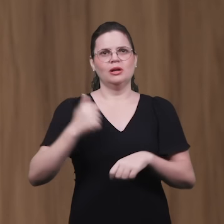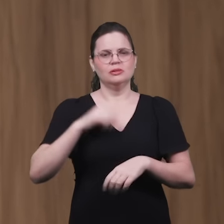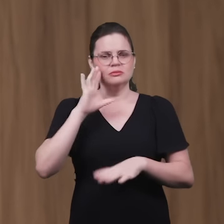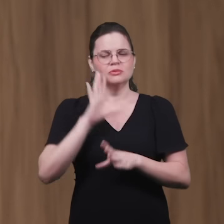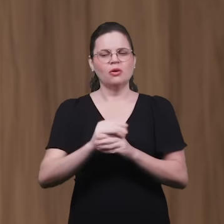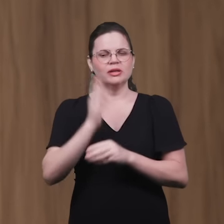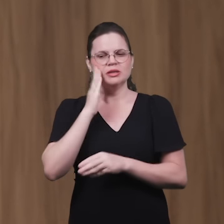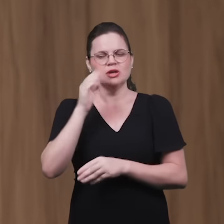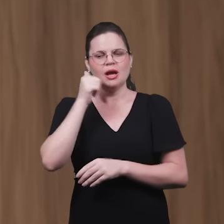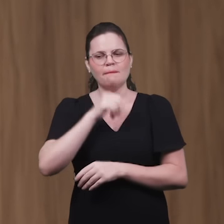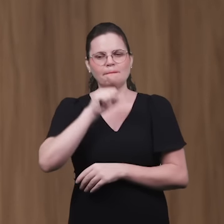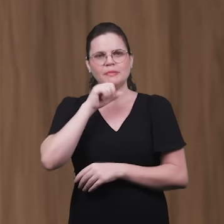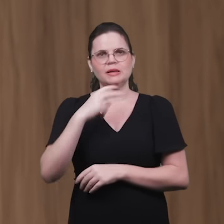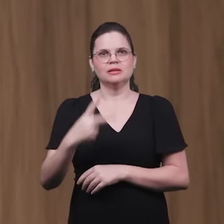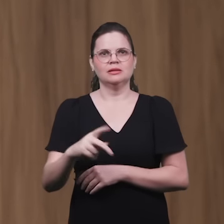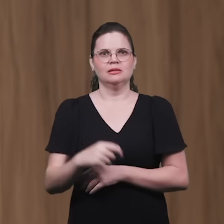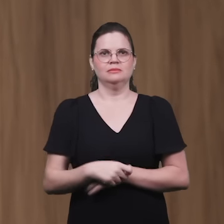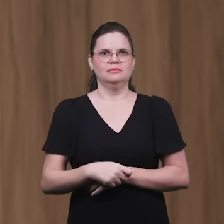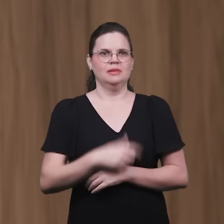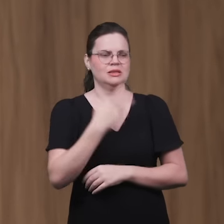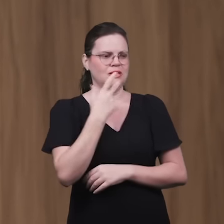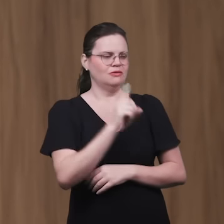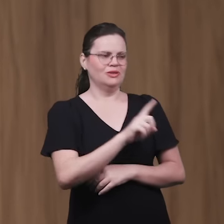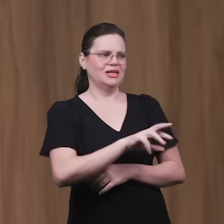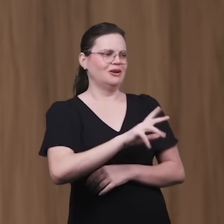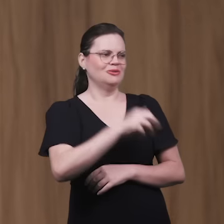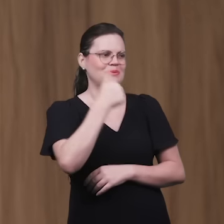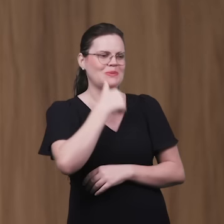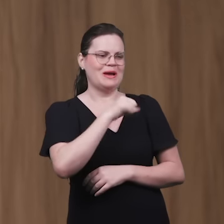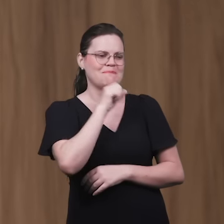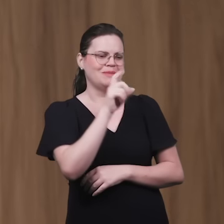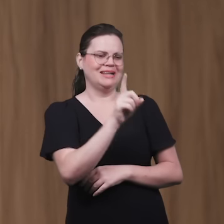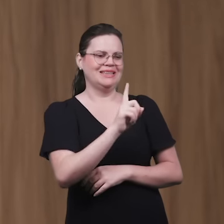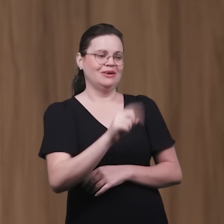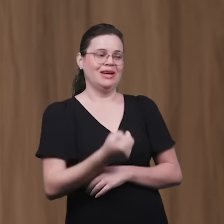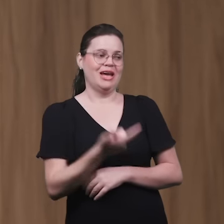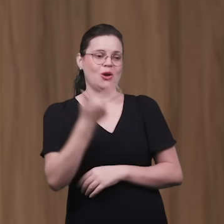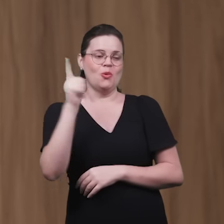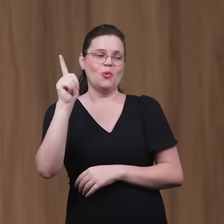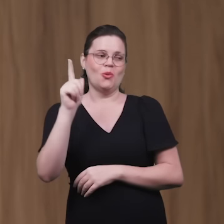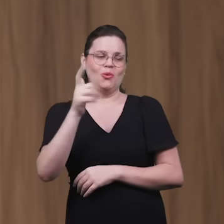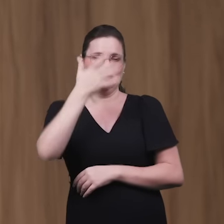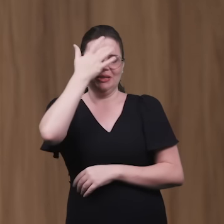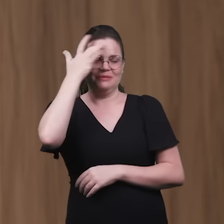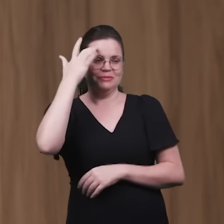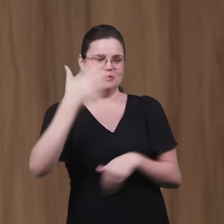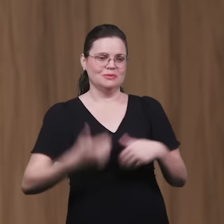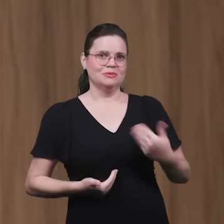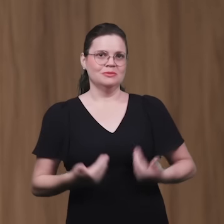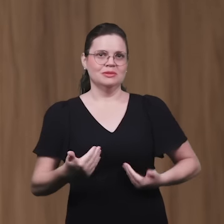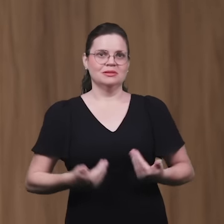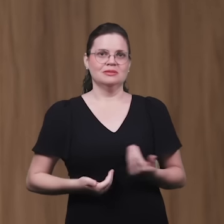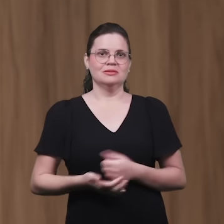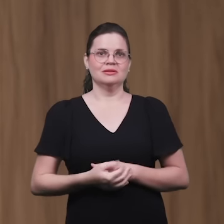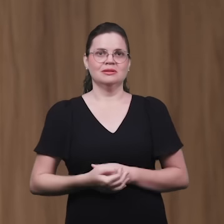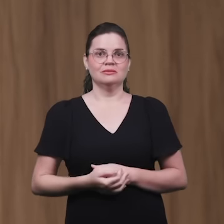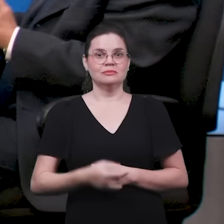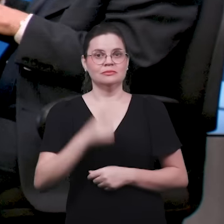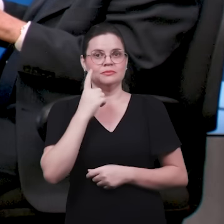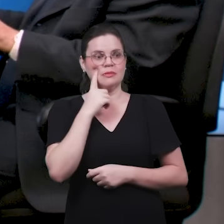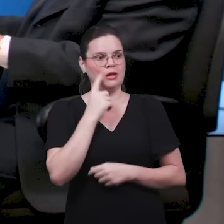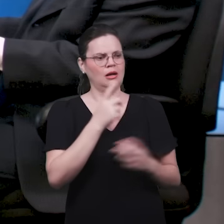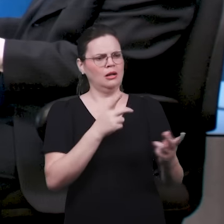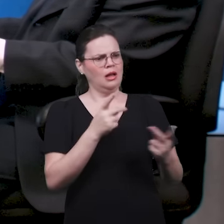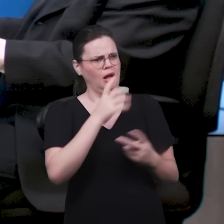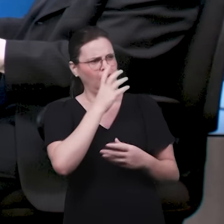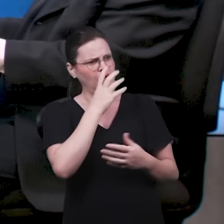mãe da criança. E a nossa irmã disse, não, mas aquela senhora que orou não era a mãe da criança, ela era uma outra pessoa. Era uma irmã. O que deixou a visitante